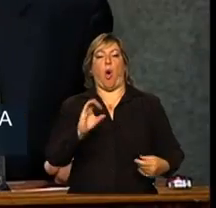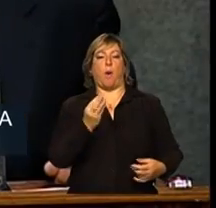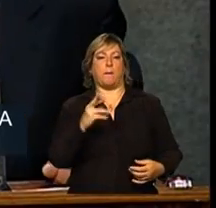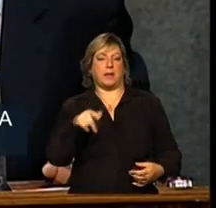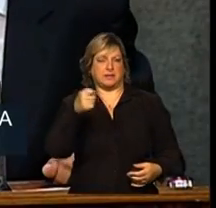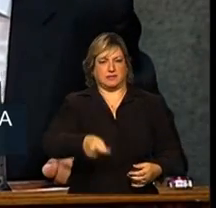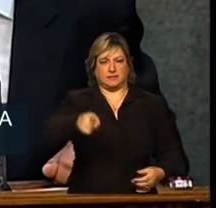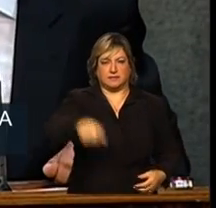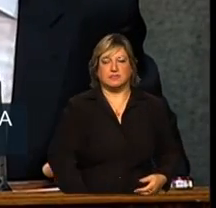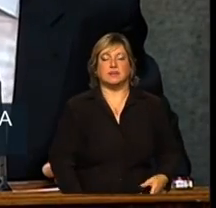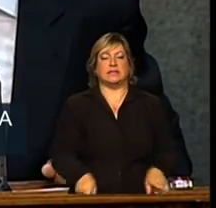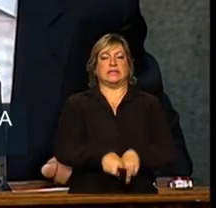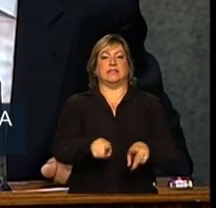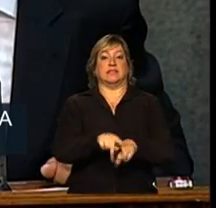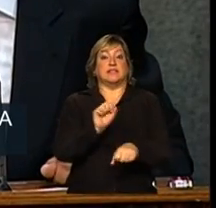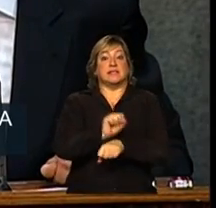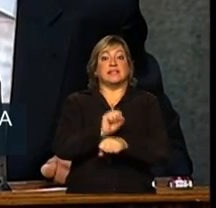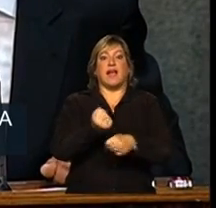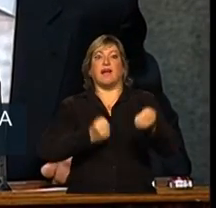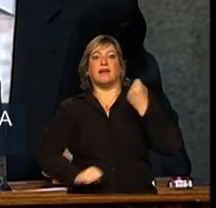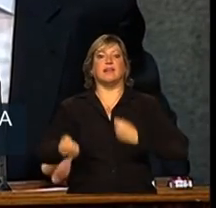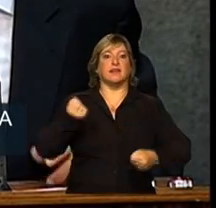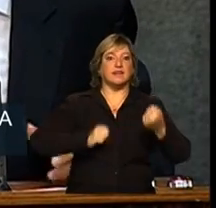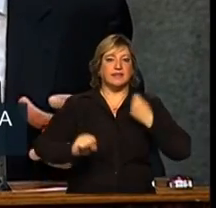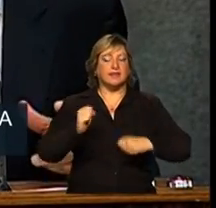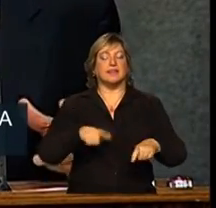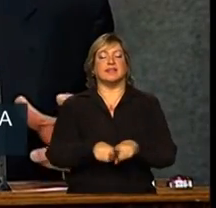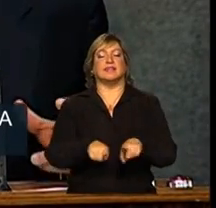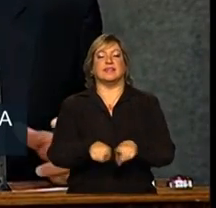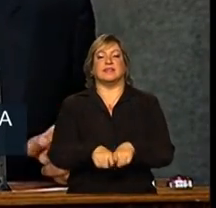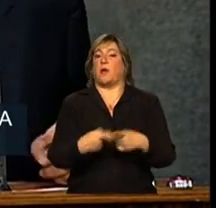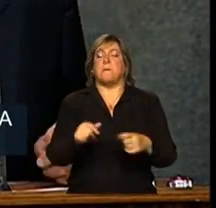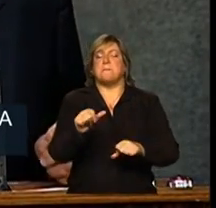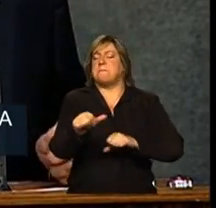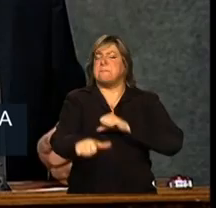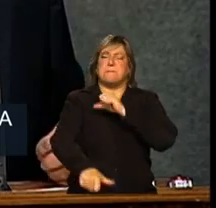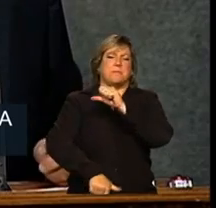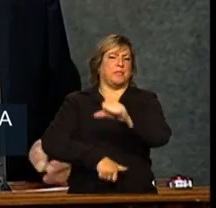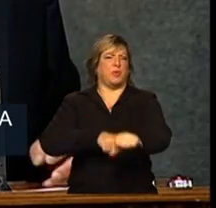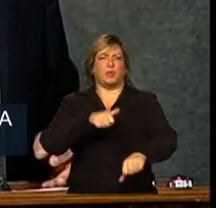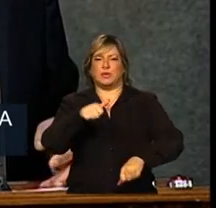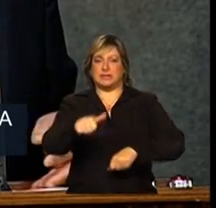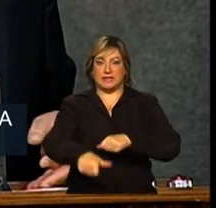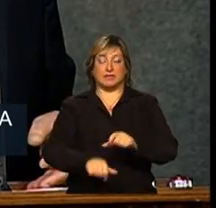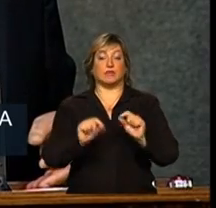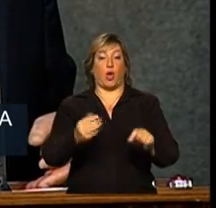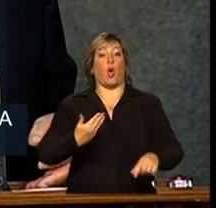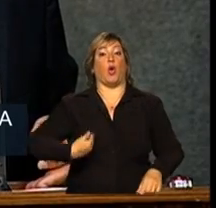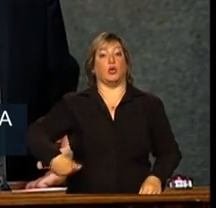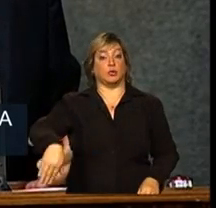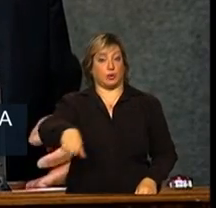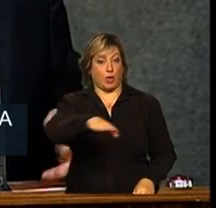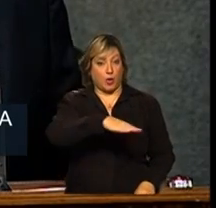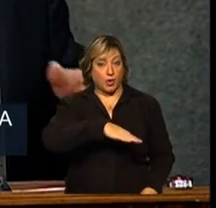é mudar no plano das expectativas. É uma mudança que nós